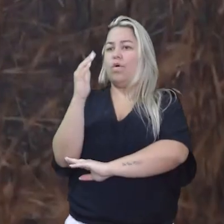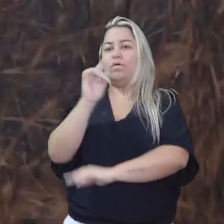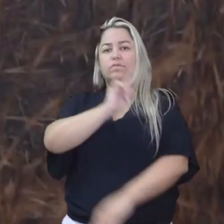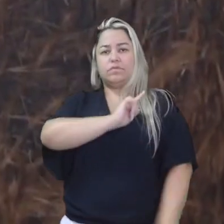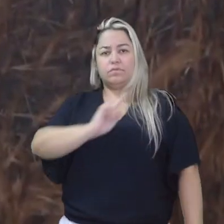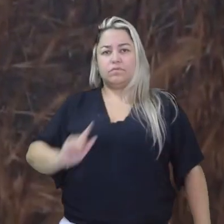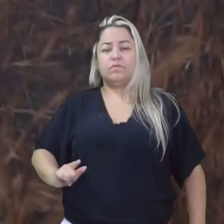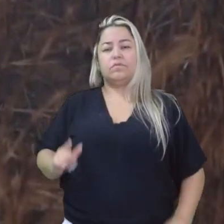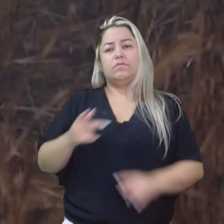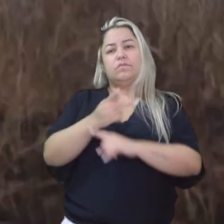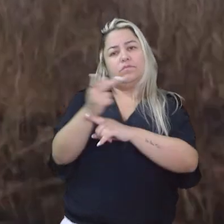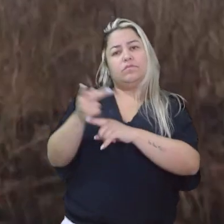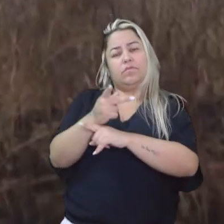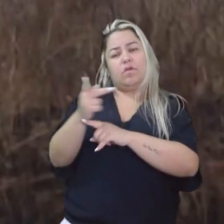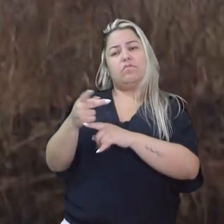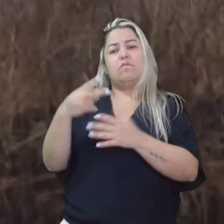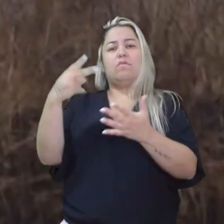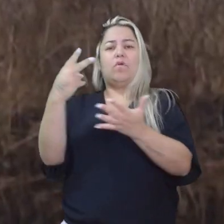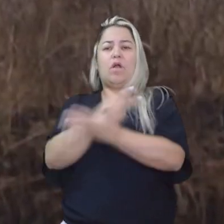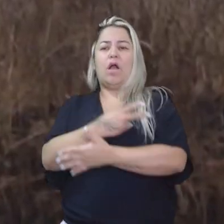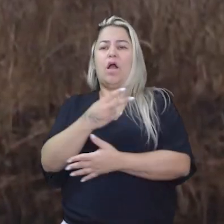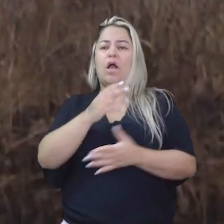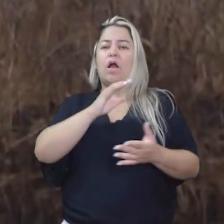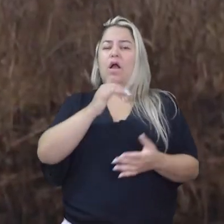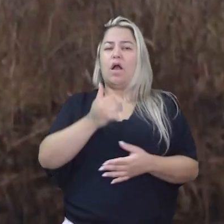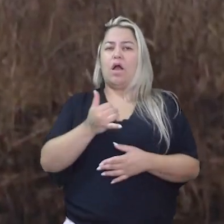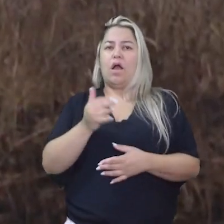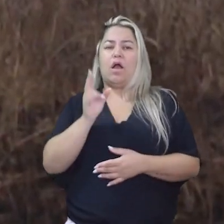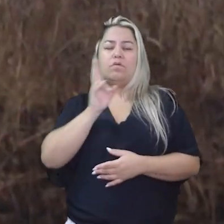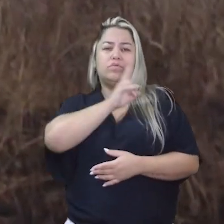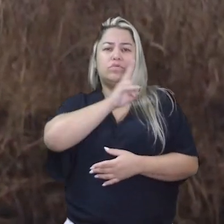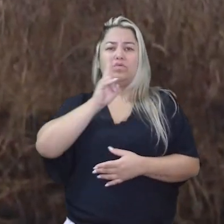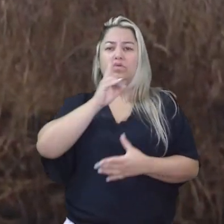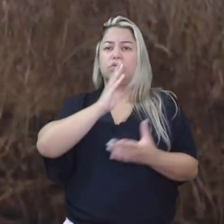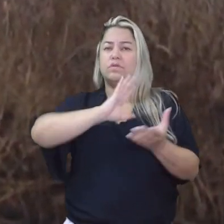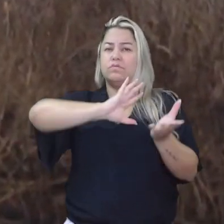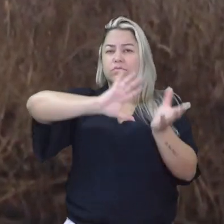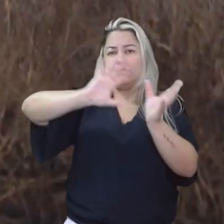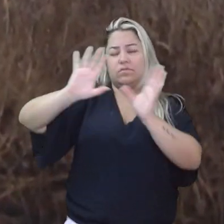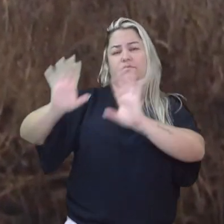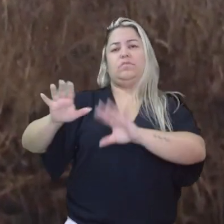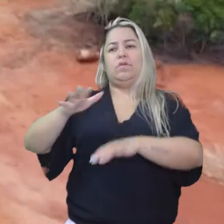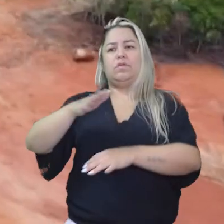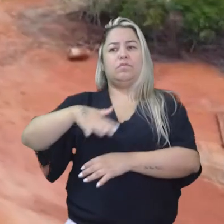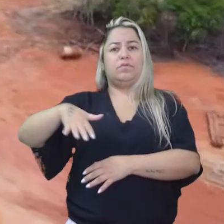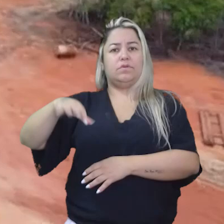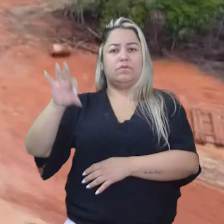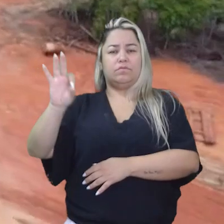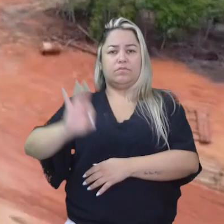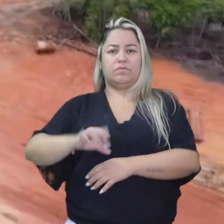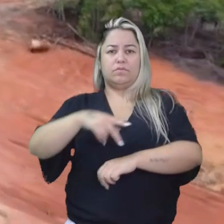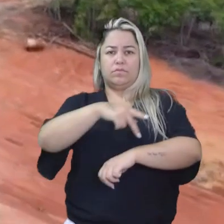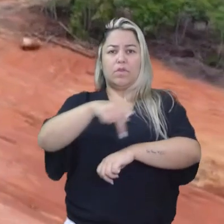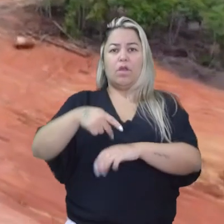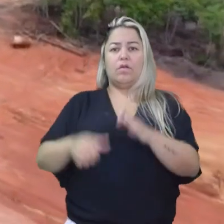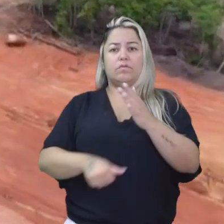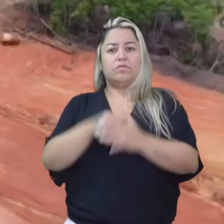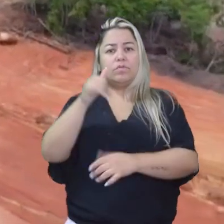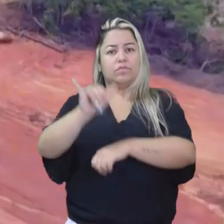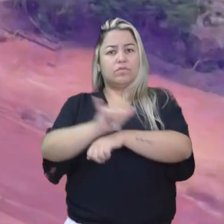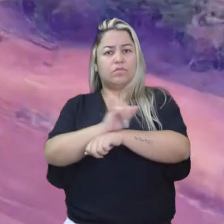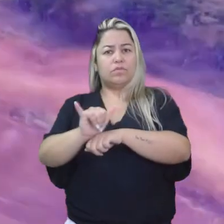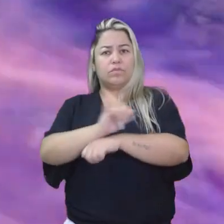o governo busca mitigar os impactos da emergência climática que afetam grande parte do país. Uma das